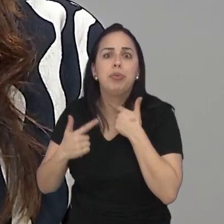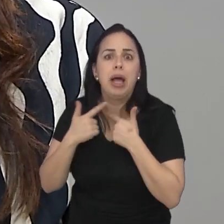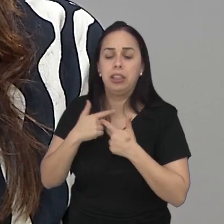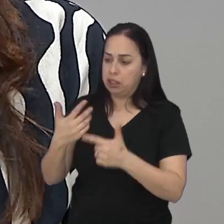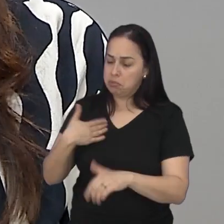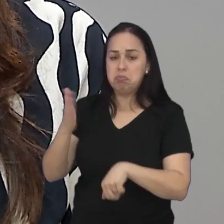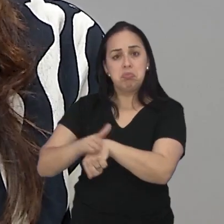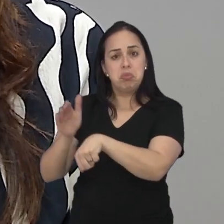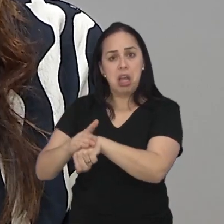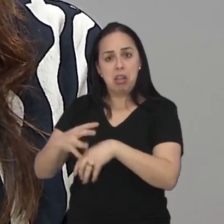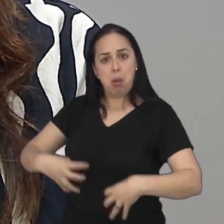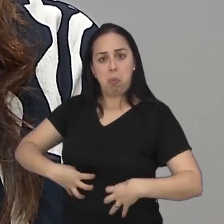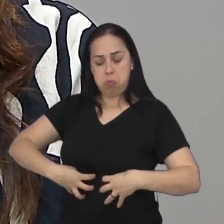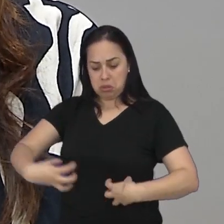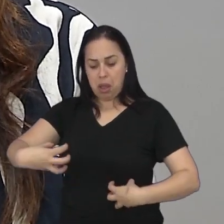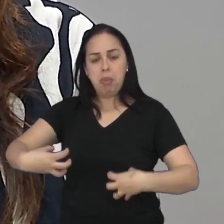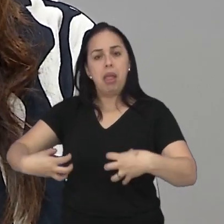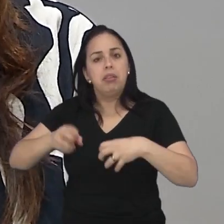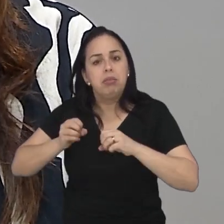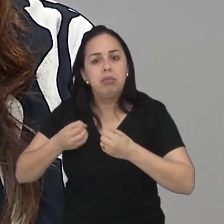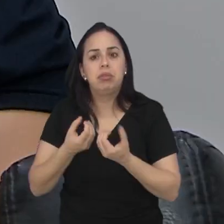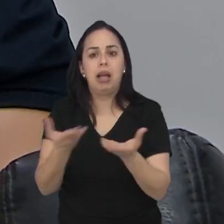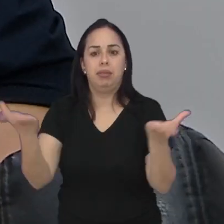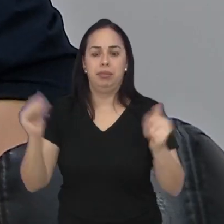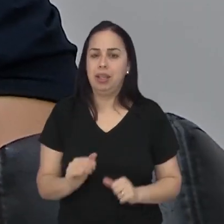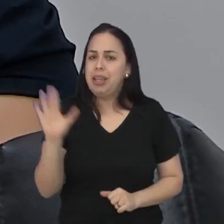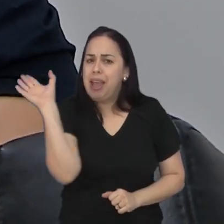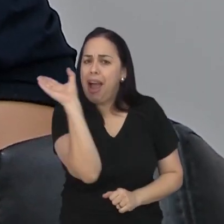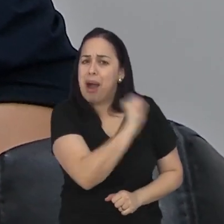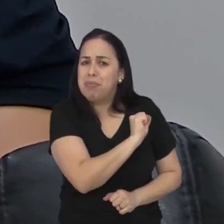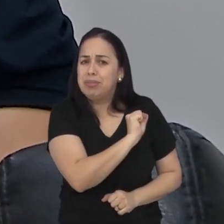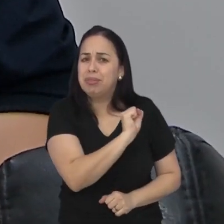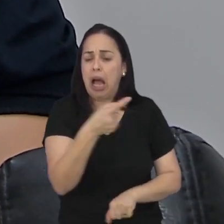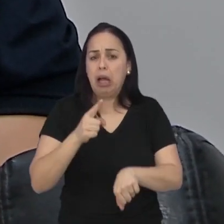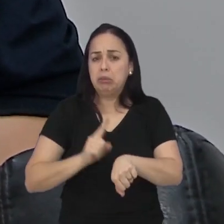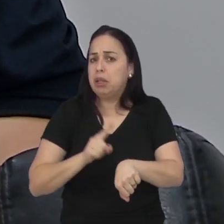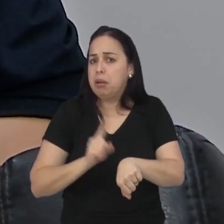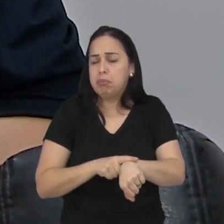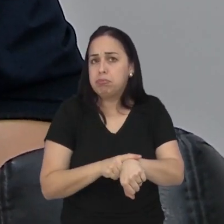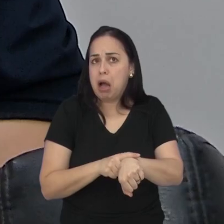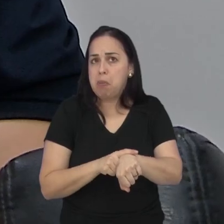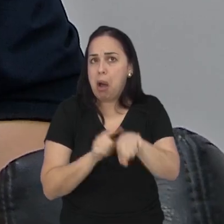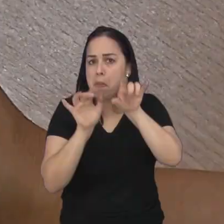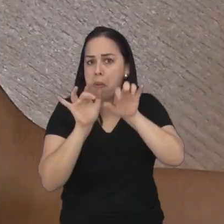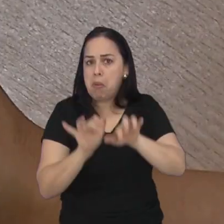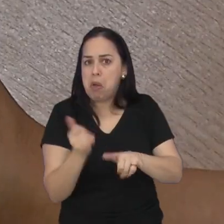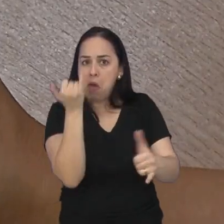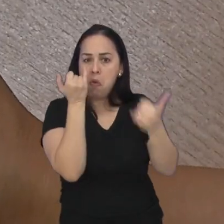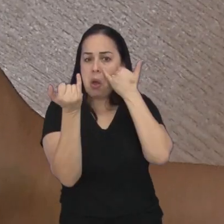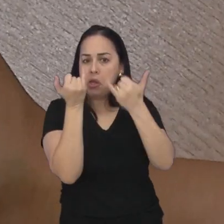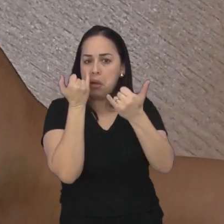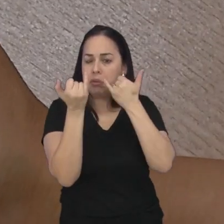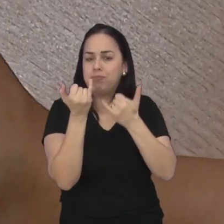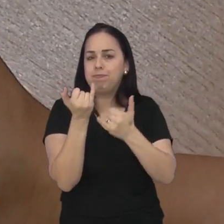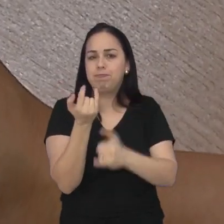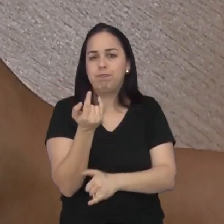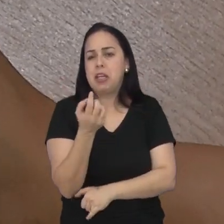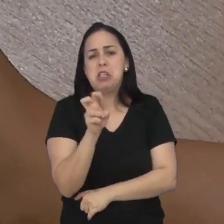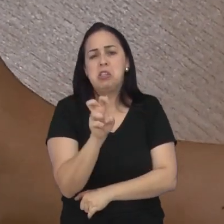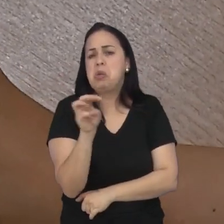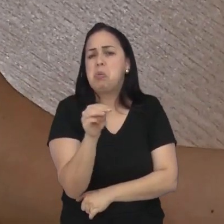doador e realmente fazer cumprir a sua vontade. E é tudo bem rápido. O tempo necessário para declarar a intenção de doar